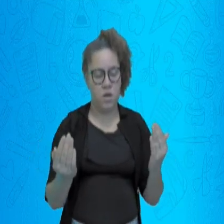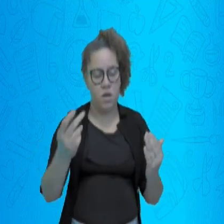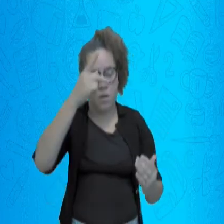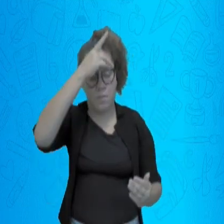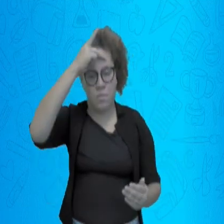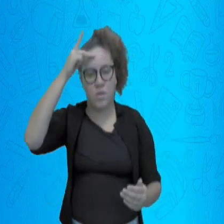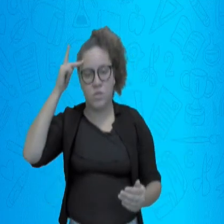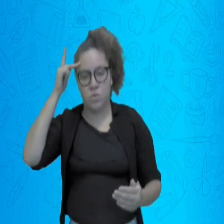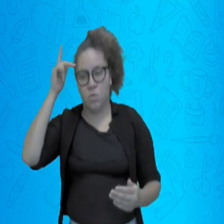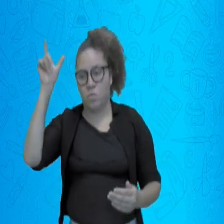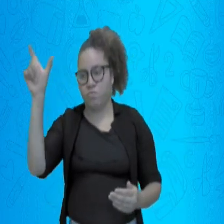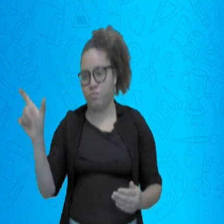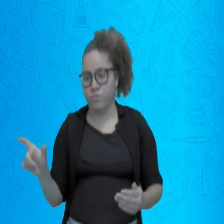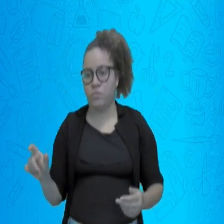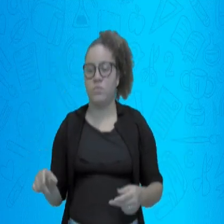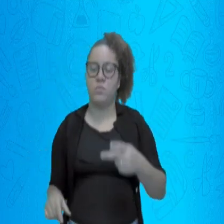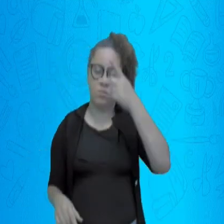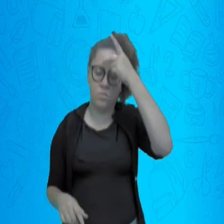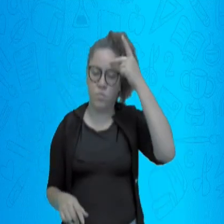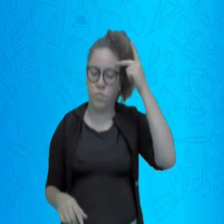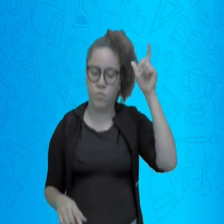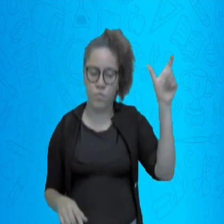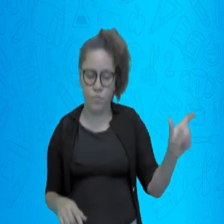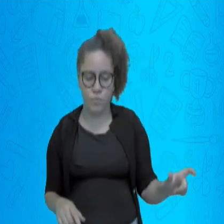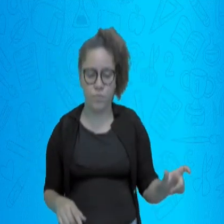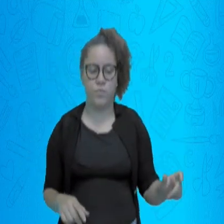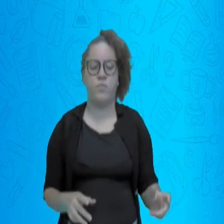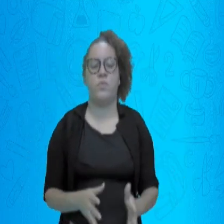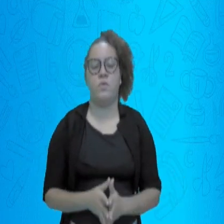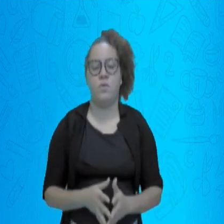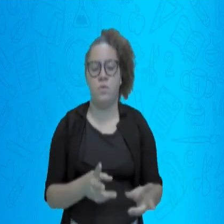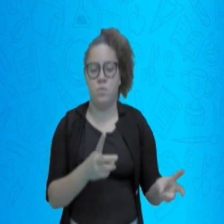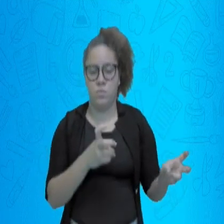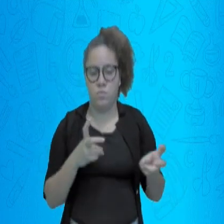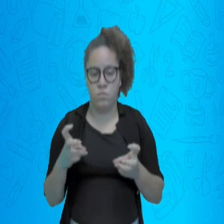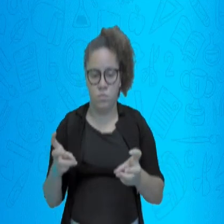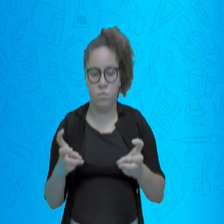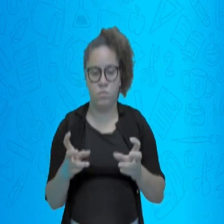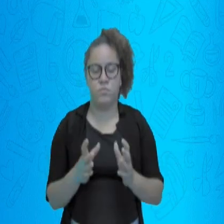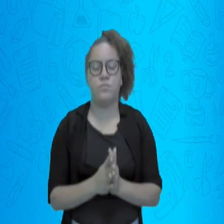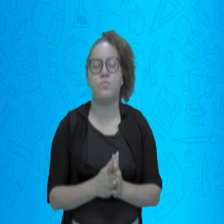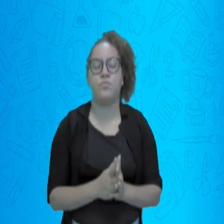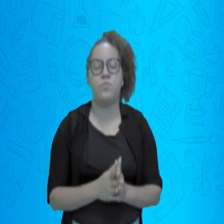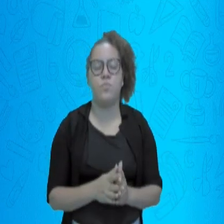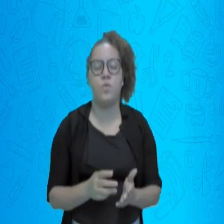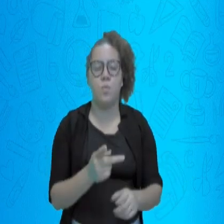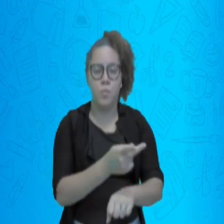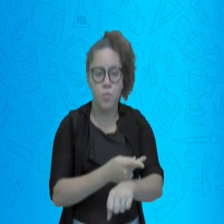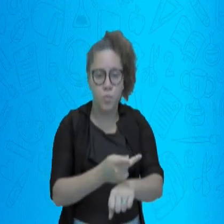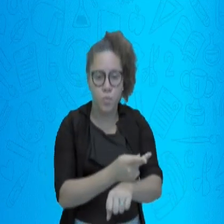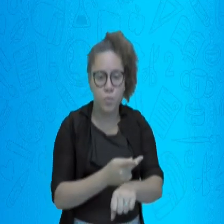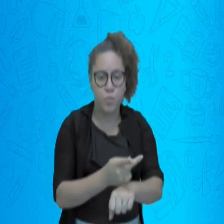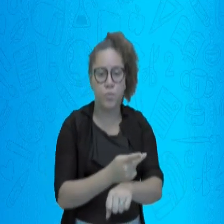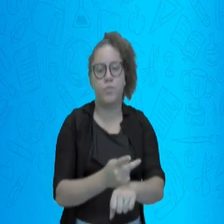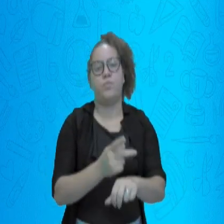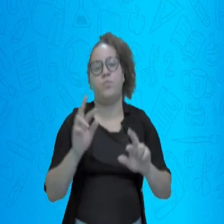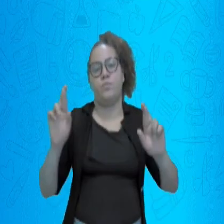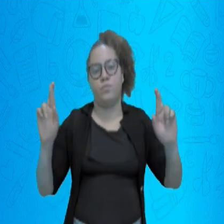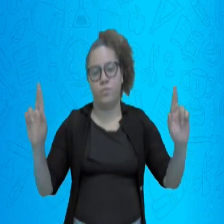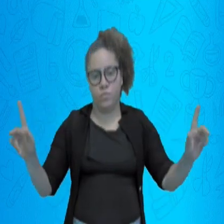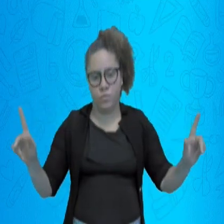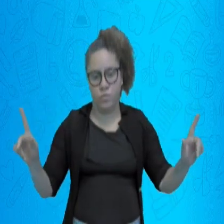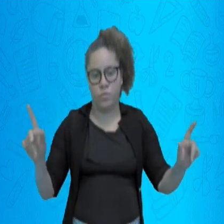pessoa, da forma que nós fizemos anteriormente, procurando sempre as diferenças e as semelhanças físicas